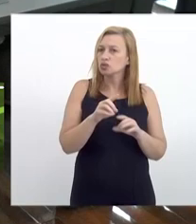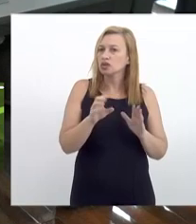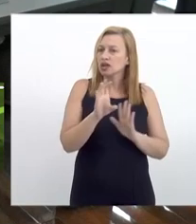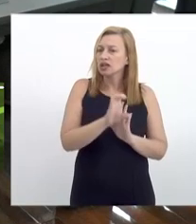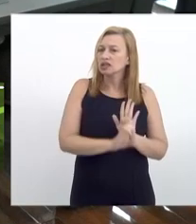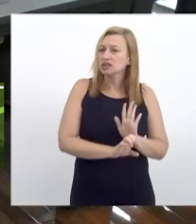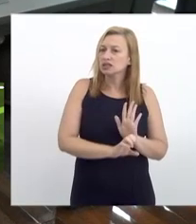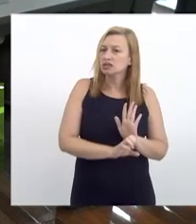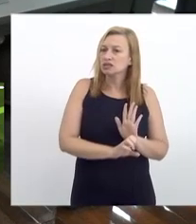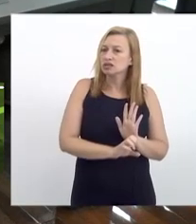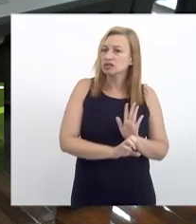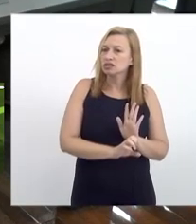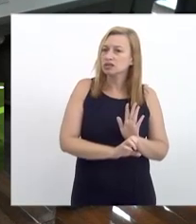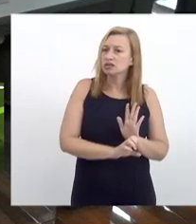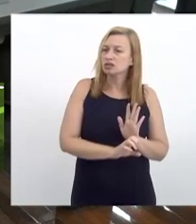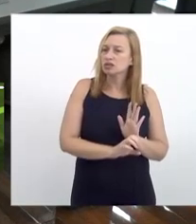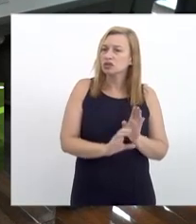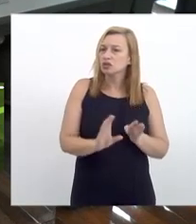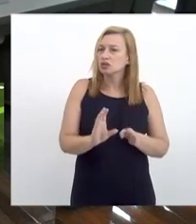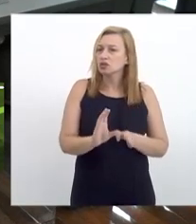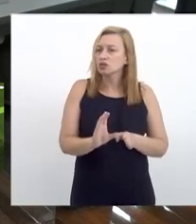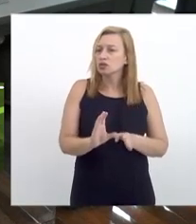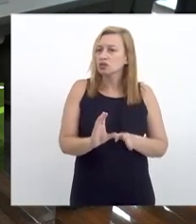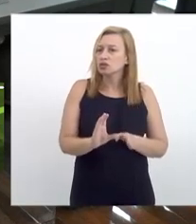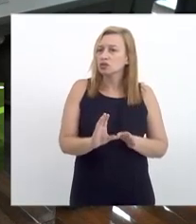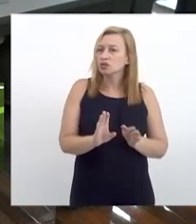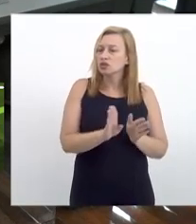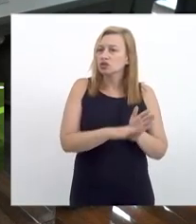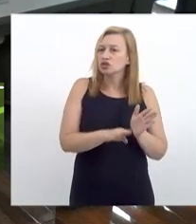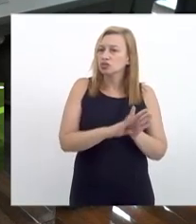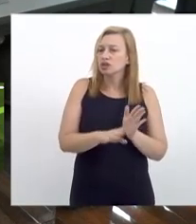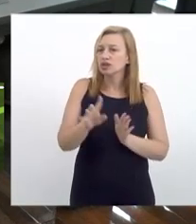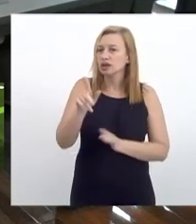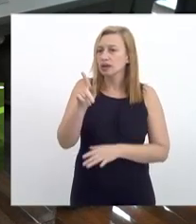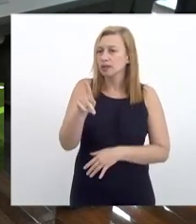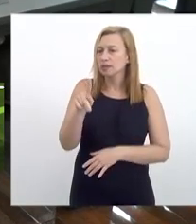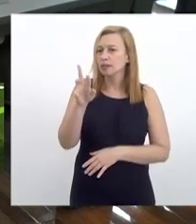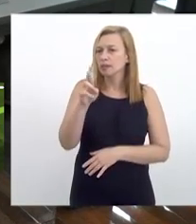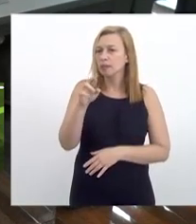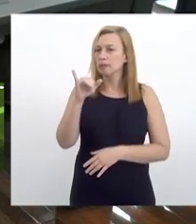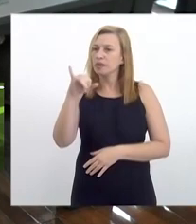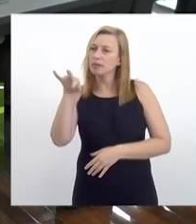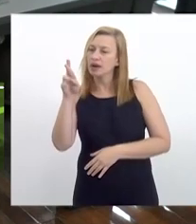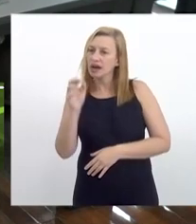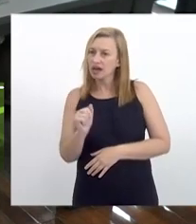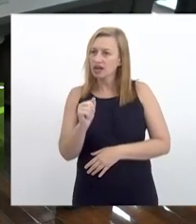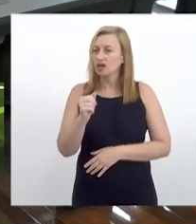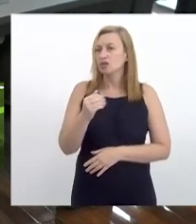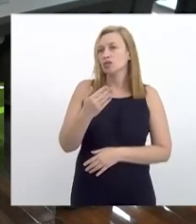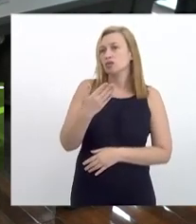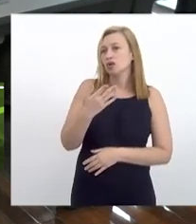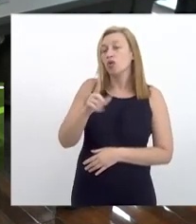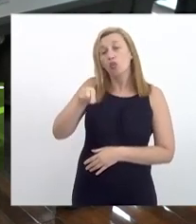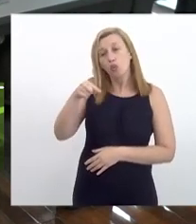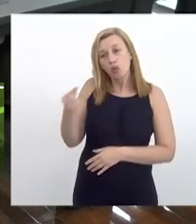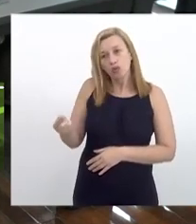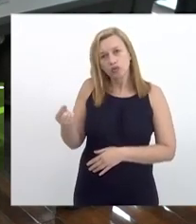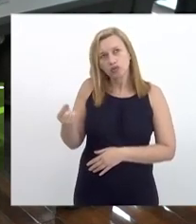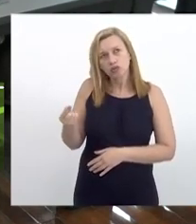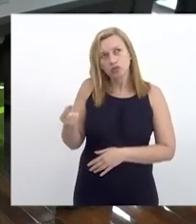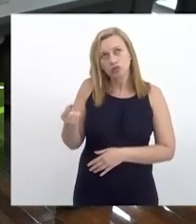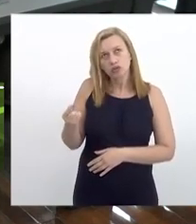emendas com ressalvas Do conceito de despesa primária Foi um questionamento O outro foi